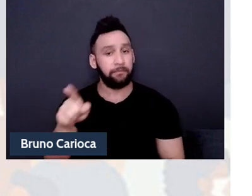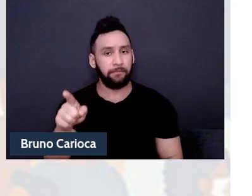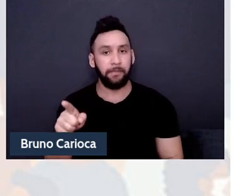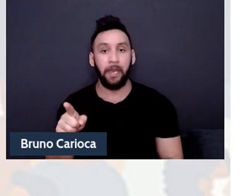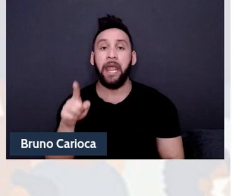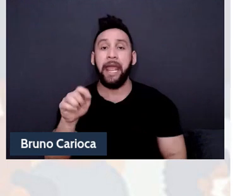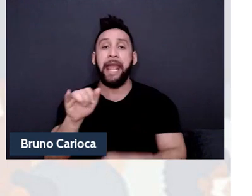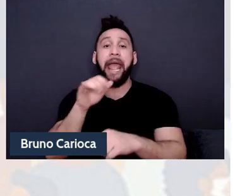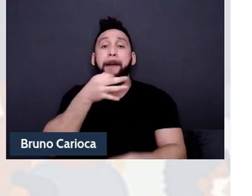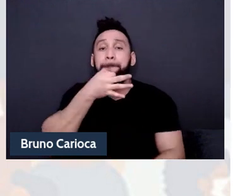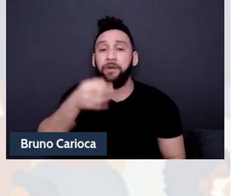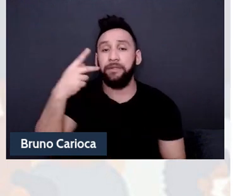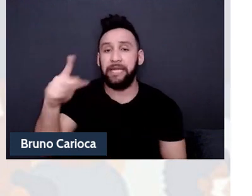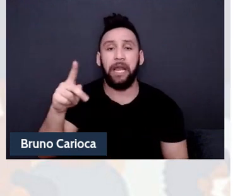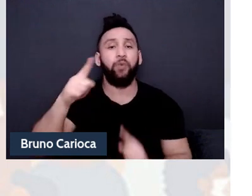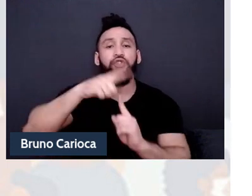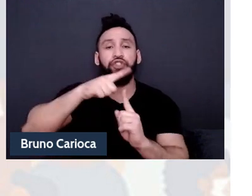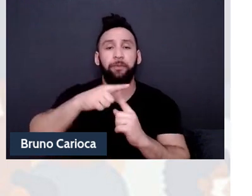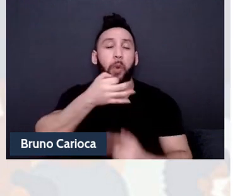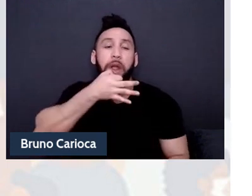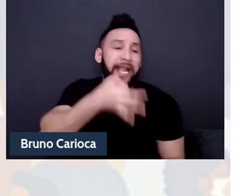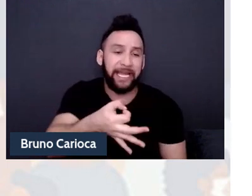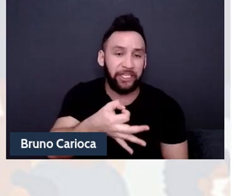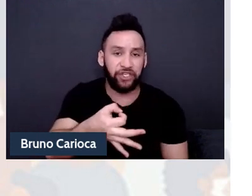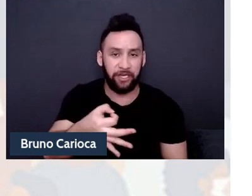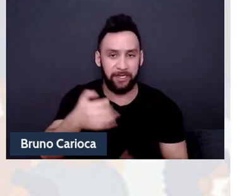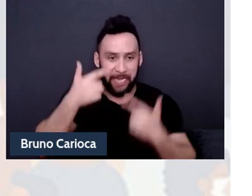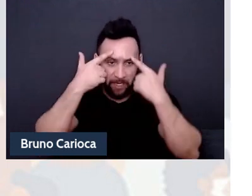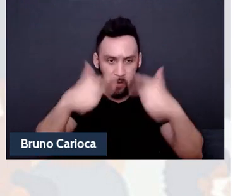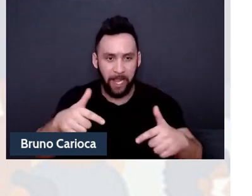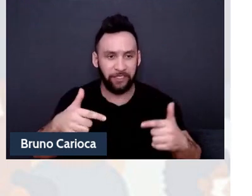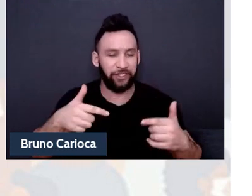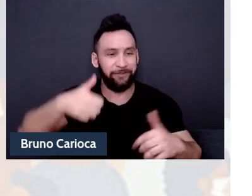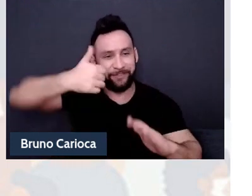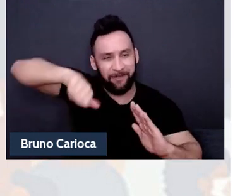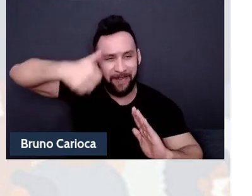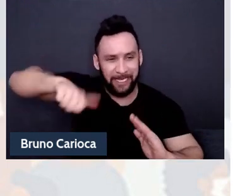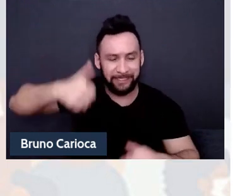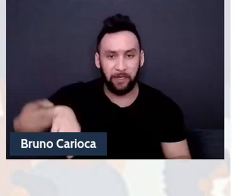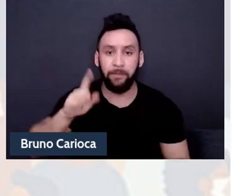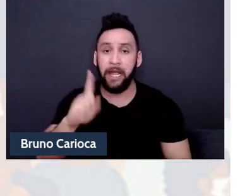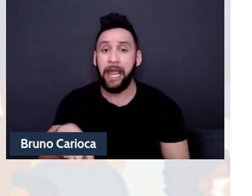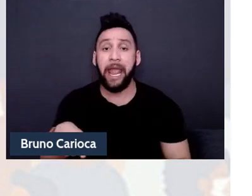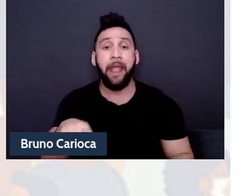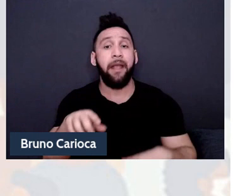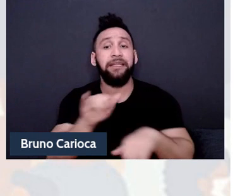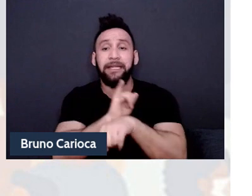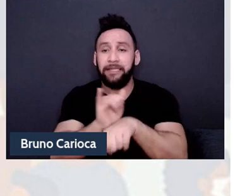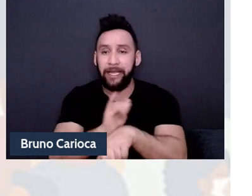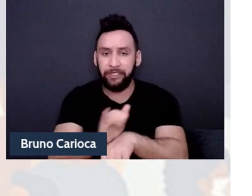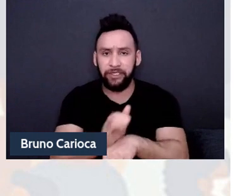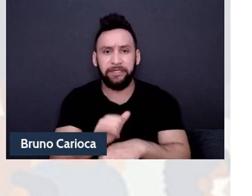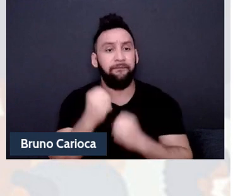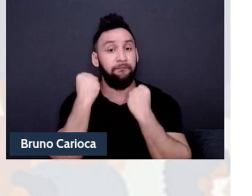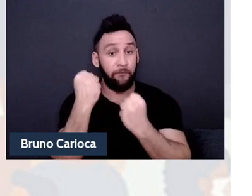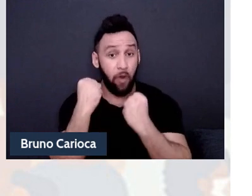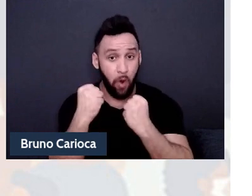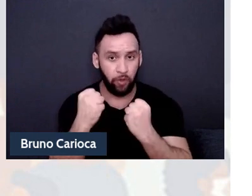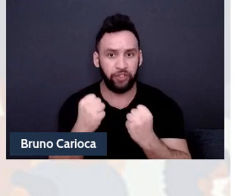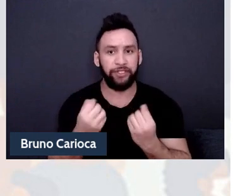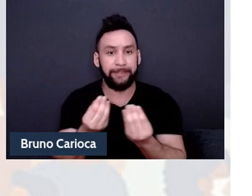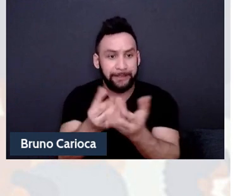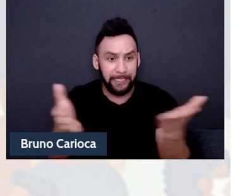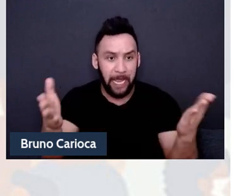levar a consequências não intencionais que precisam ser examinadas e avaliadas. É o poder dos